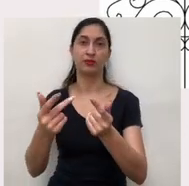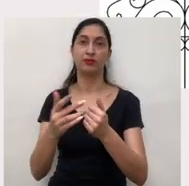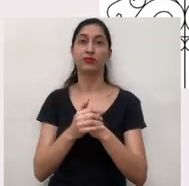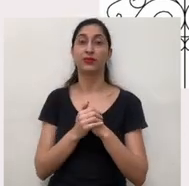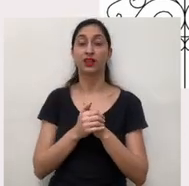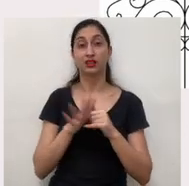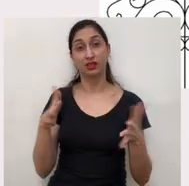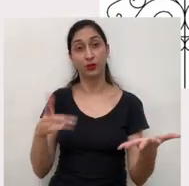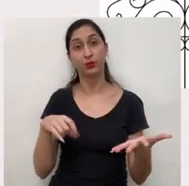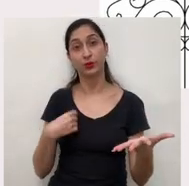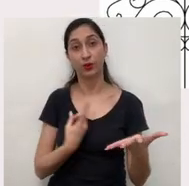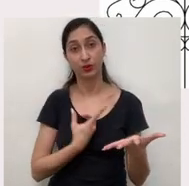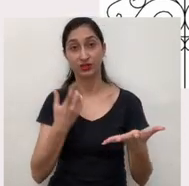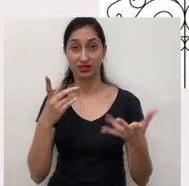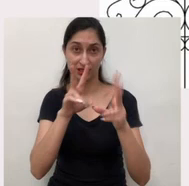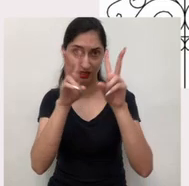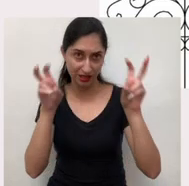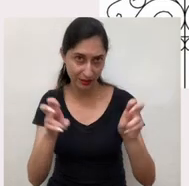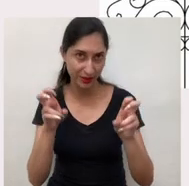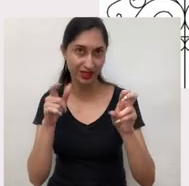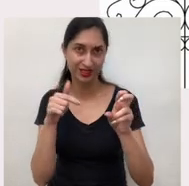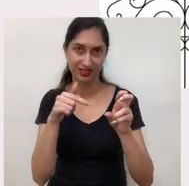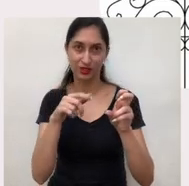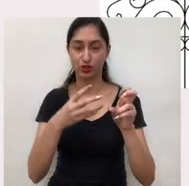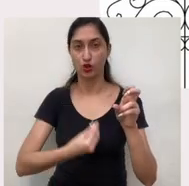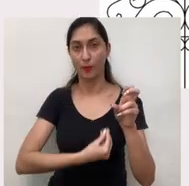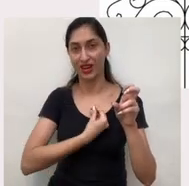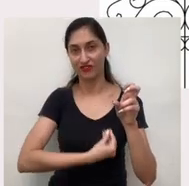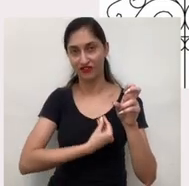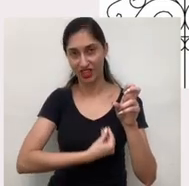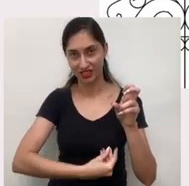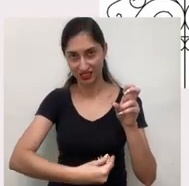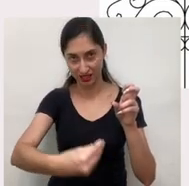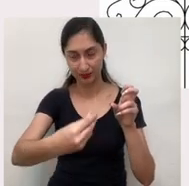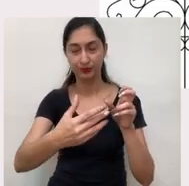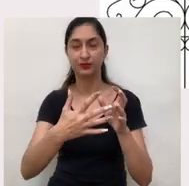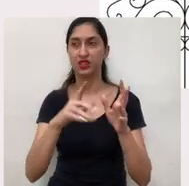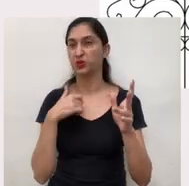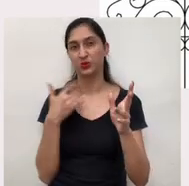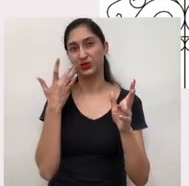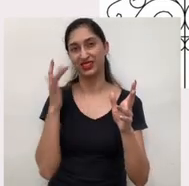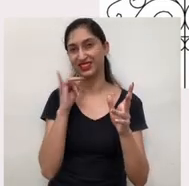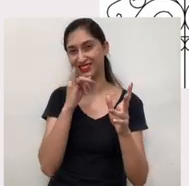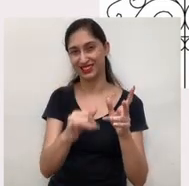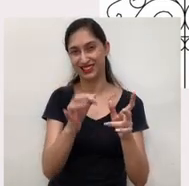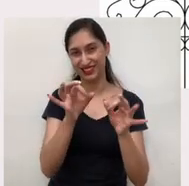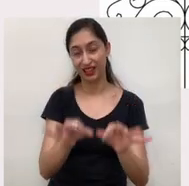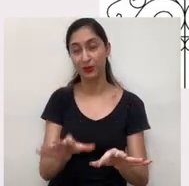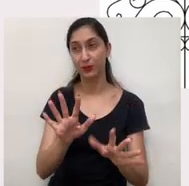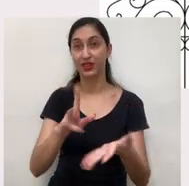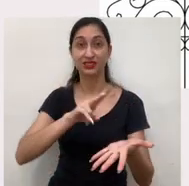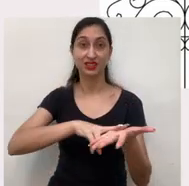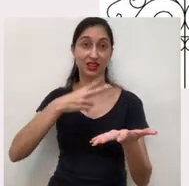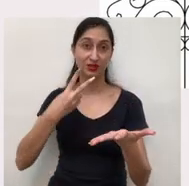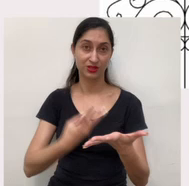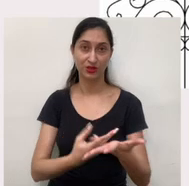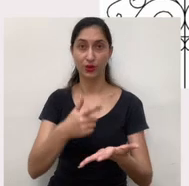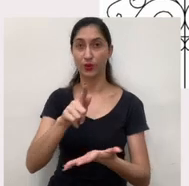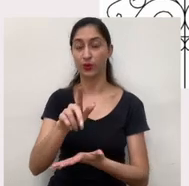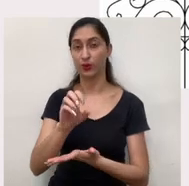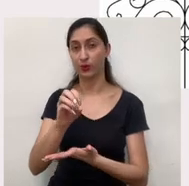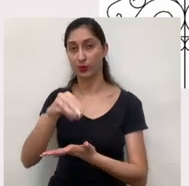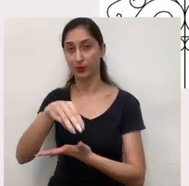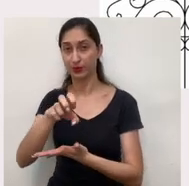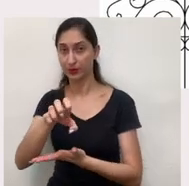de sobrevivência, que é o Nachleben, não sei pronunciar, ele é traduzido pelo Gombrich